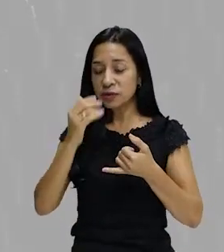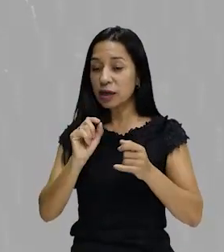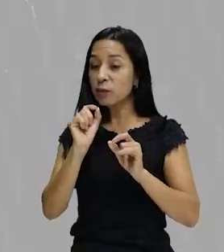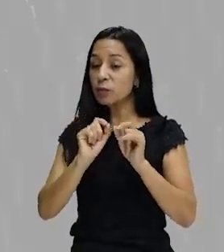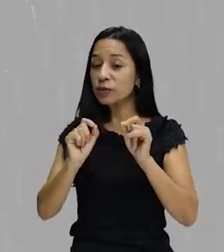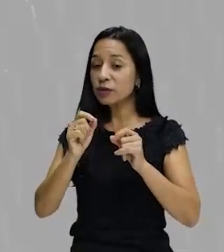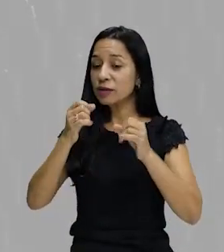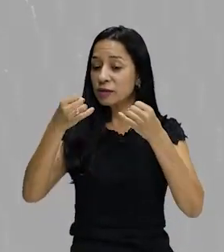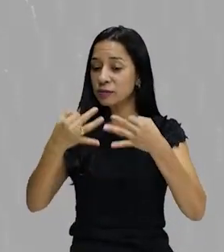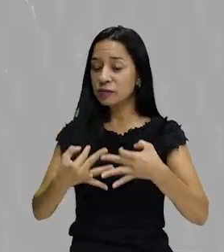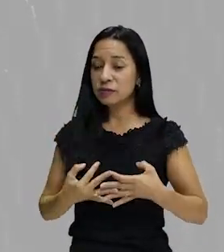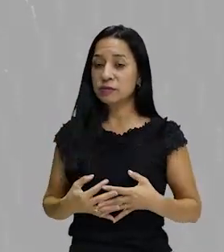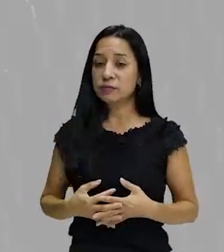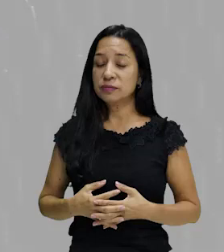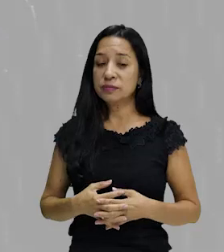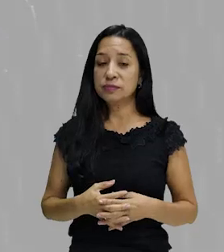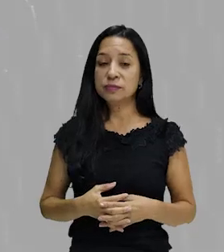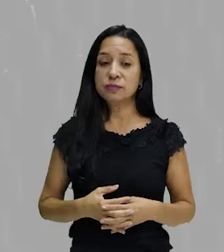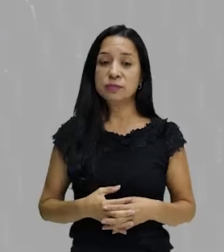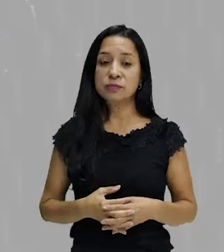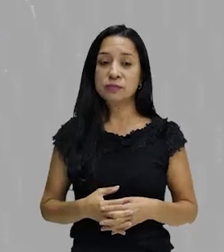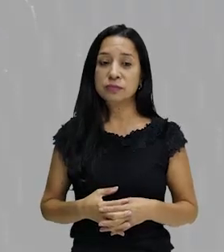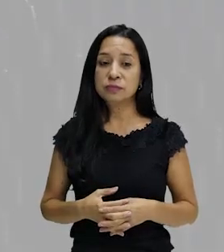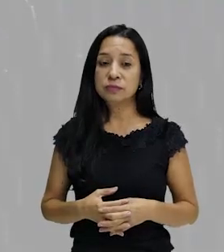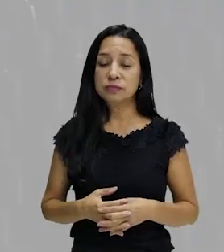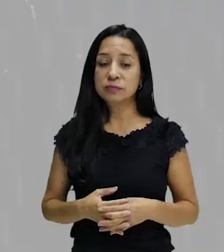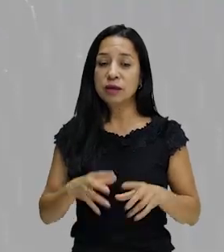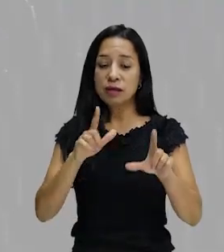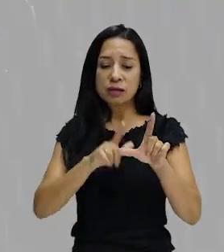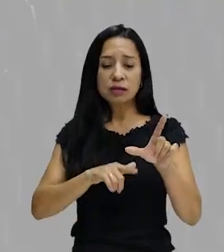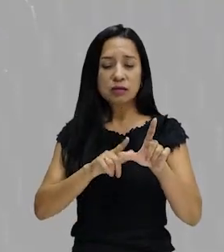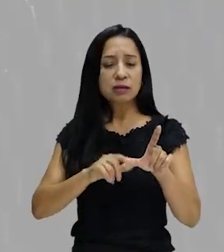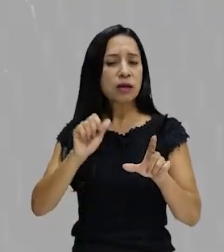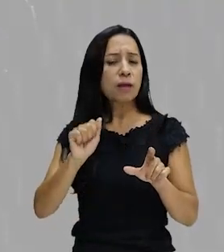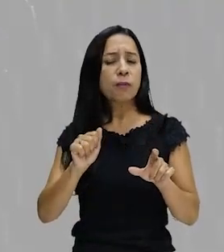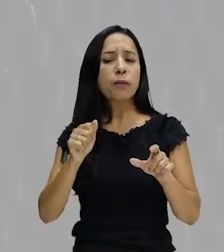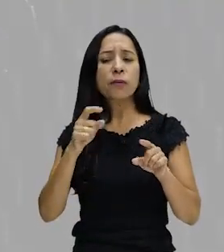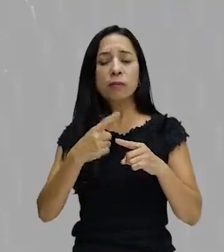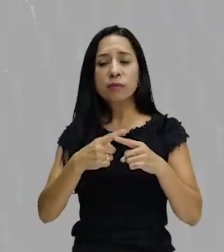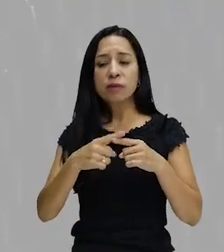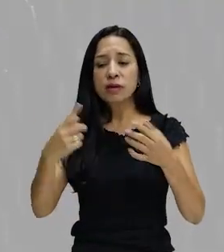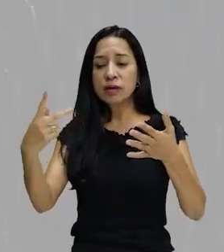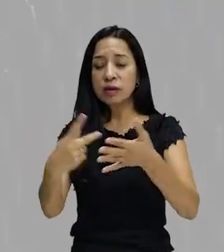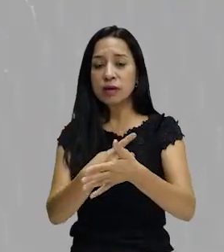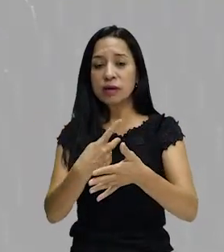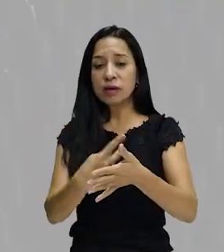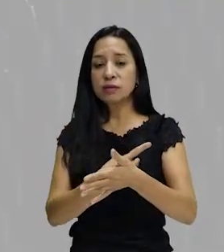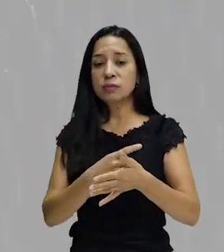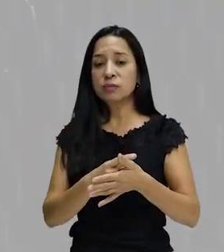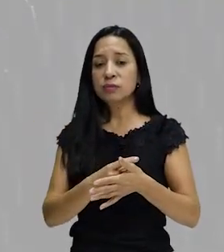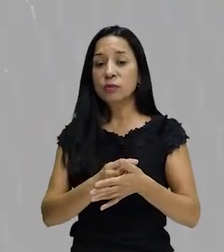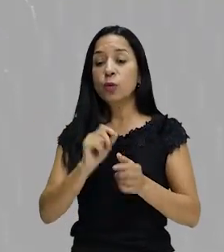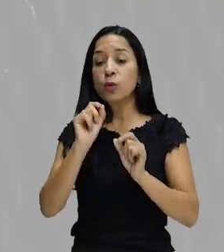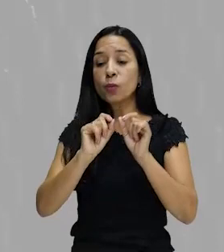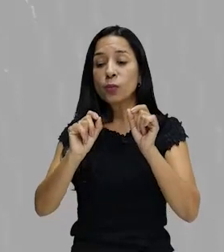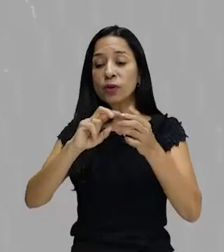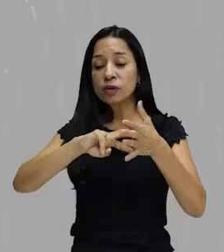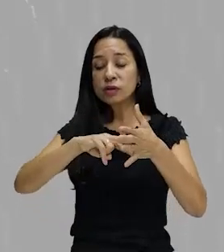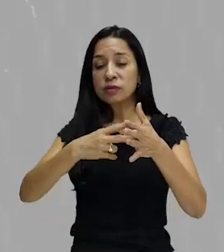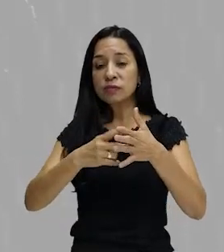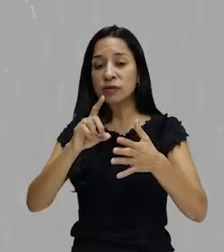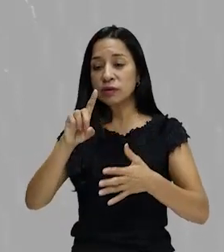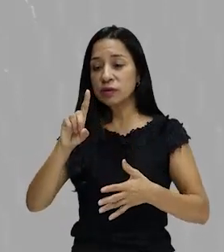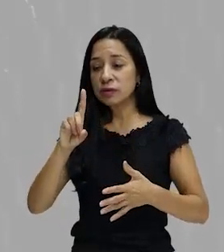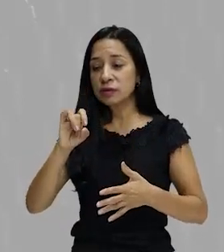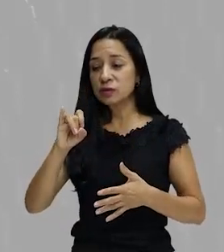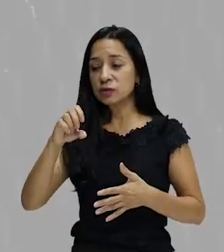né? Bom, e na letra A? Por que, que não é a letra A? Muito simples. O que é um dínamo? Um dínamo